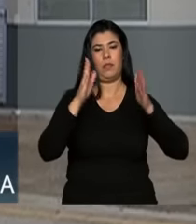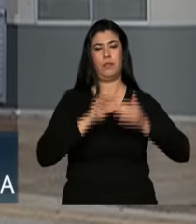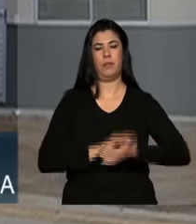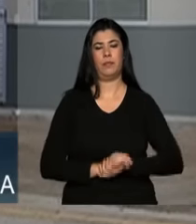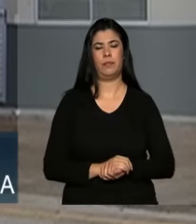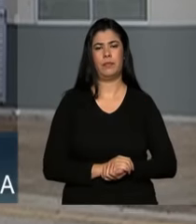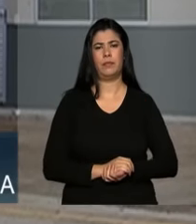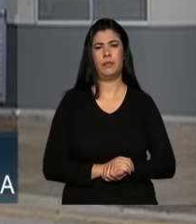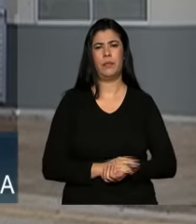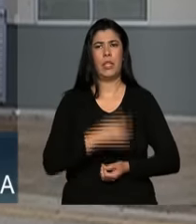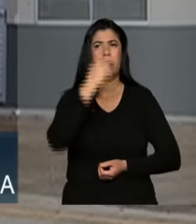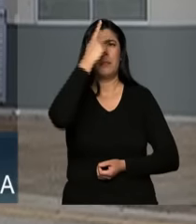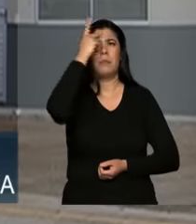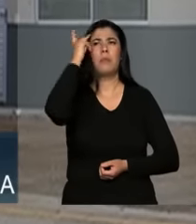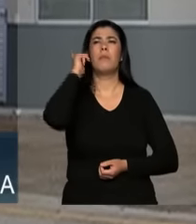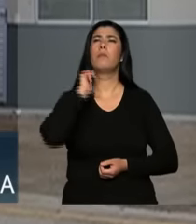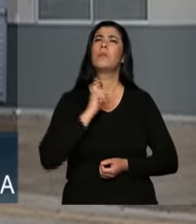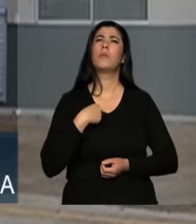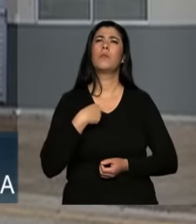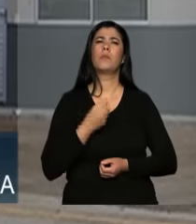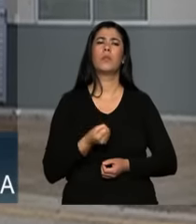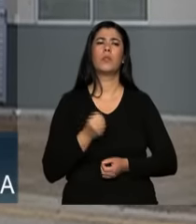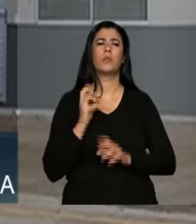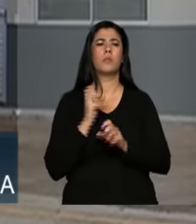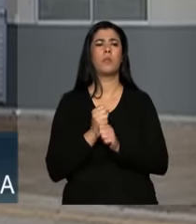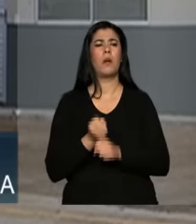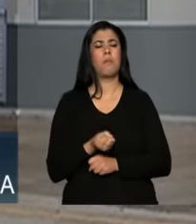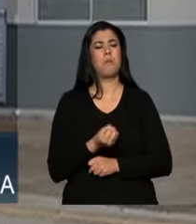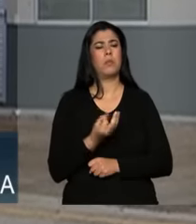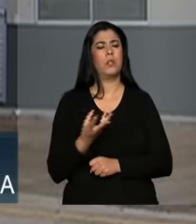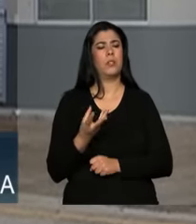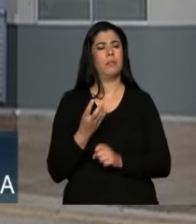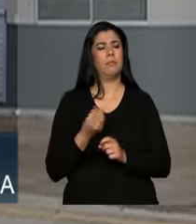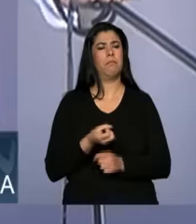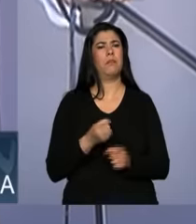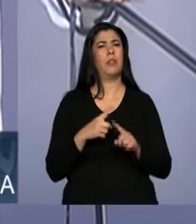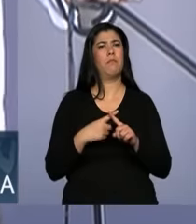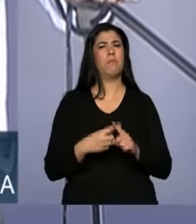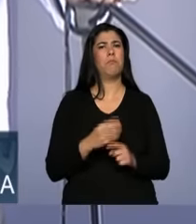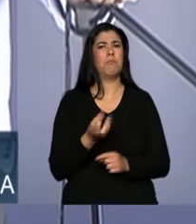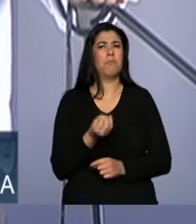Aí alguém pode estar fazendo a conta aí, eu queria fazer a conta com vocês.